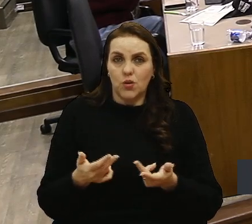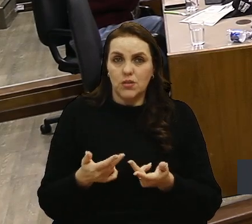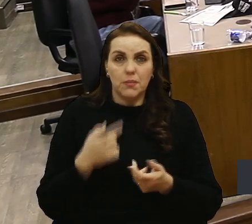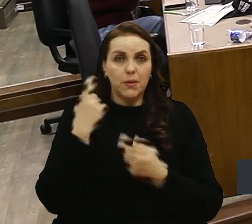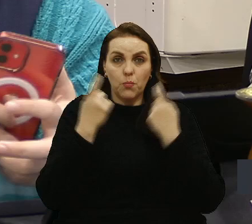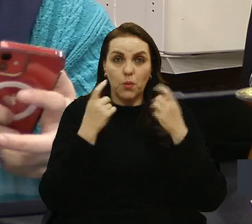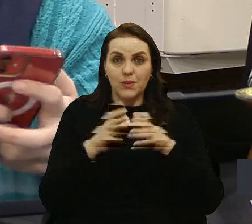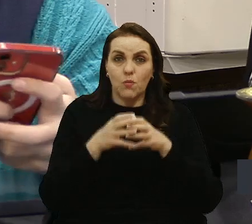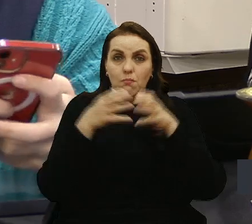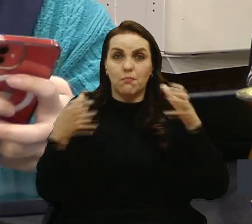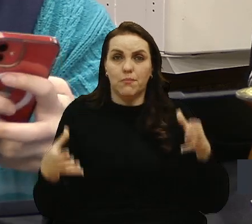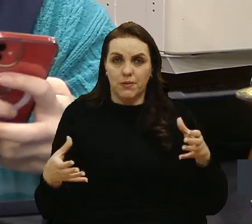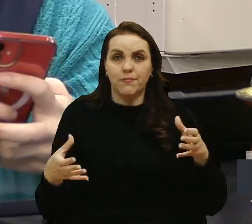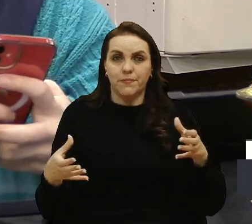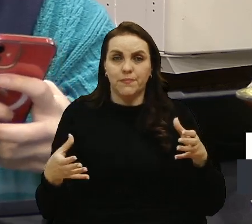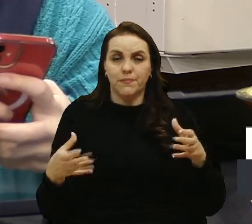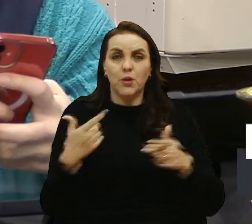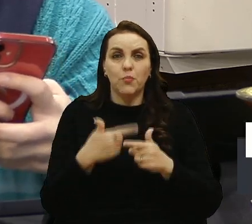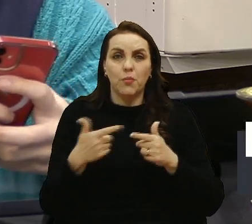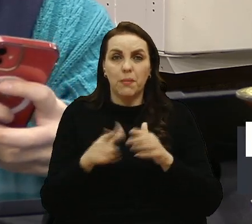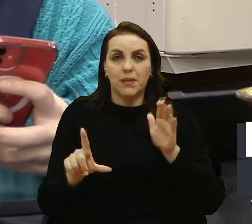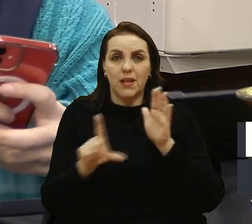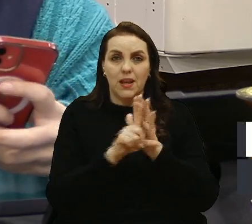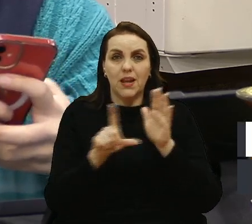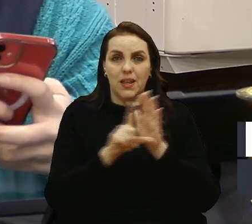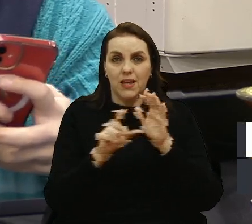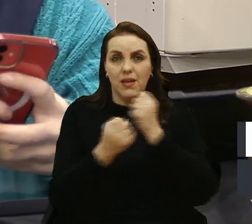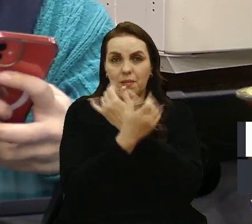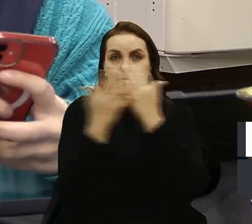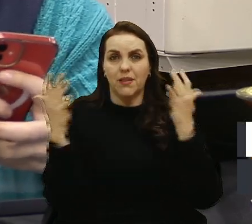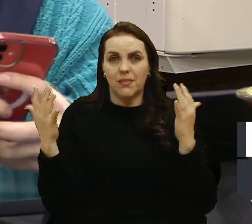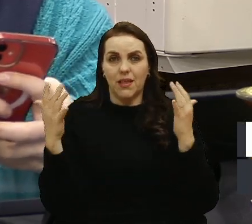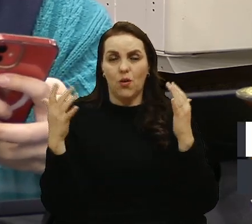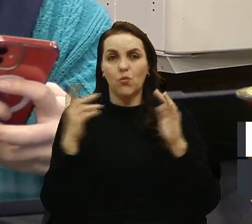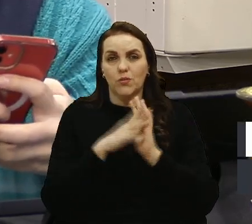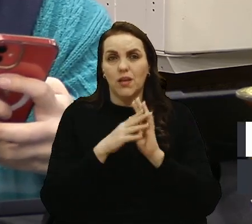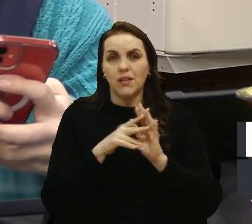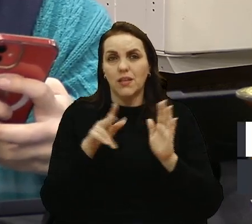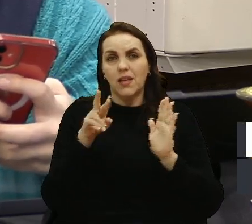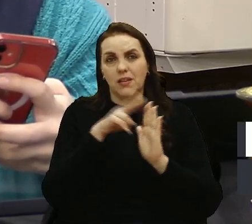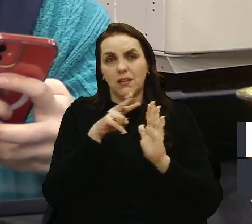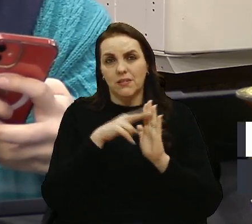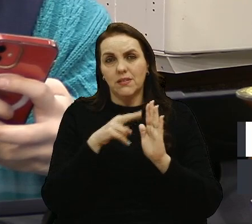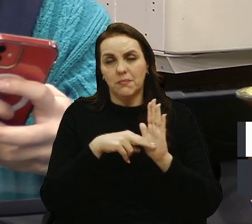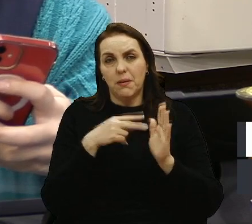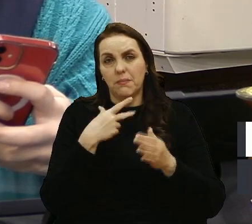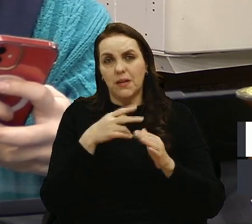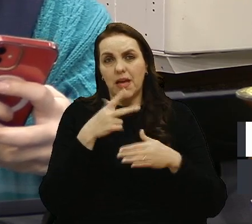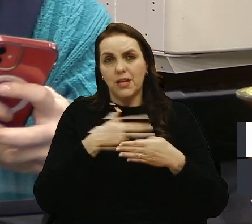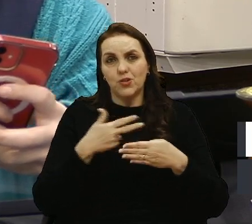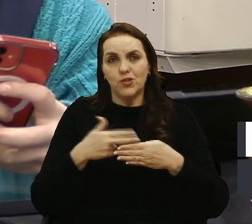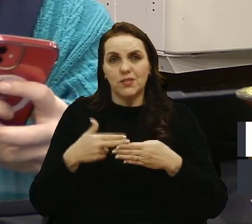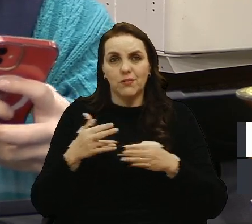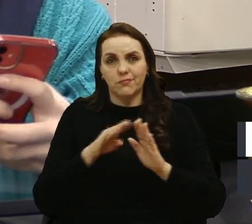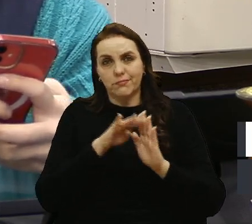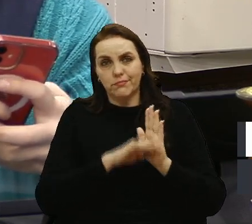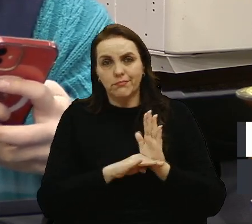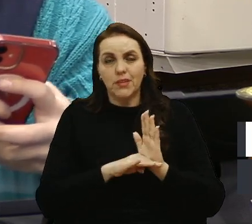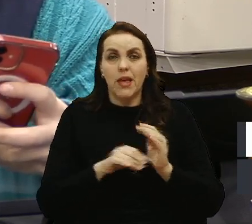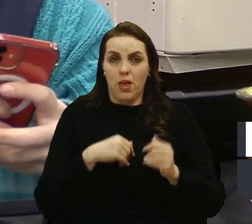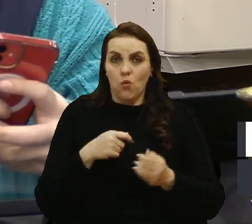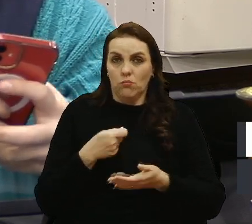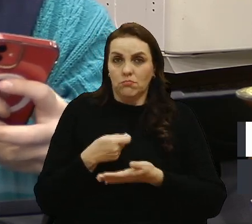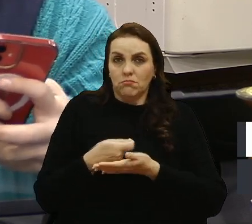macro. Esse é o problema da legislação ambiental quando ela é editada, né? Eu sou um ferrenho defensor de uma legislação que seja muito rígida, o senhor sabe disso,